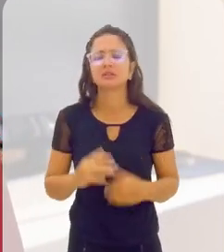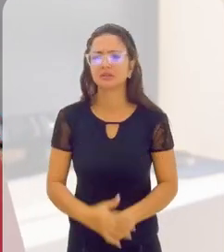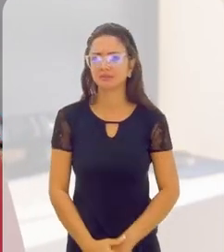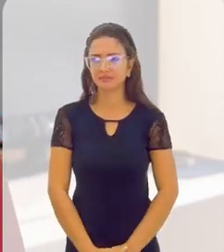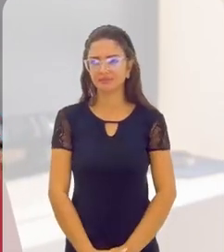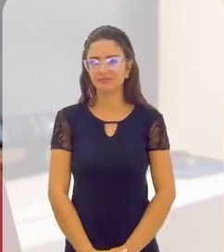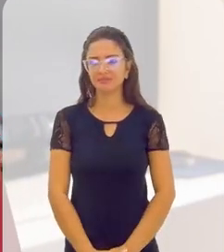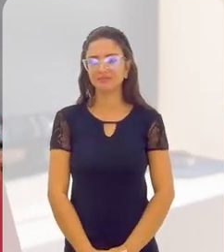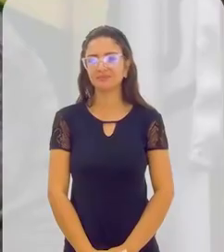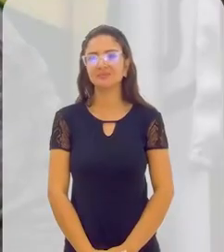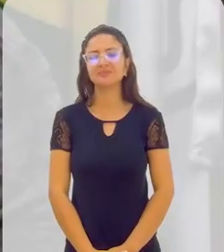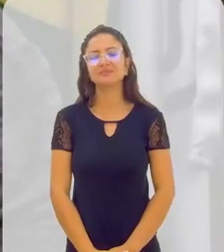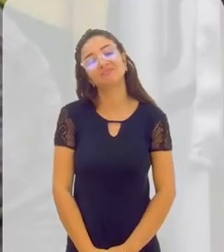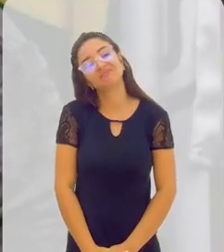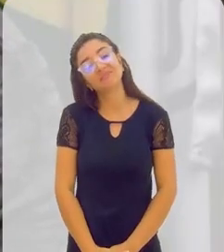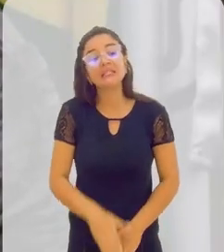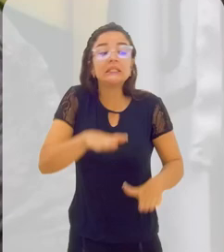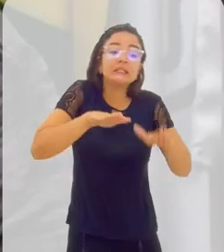você